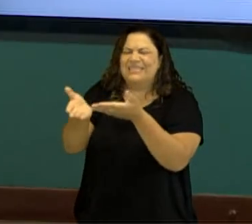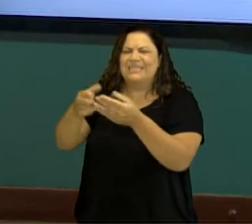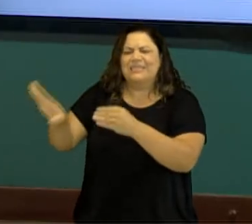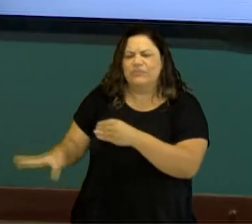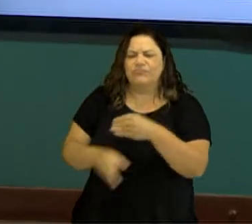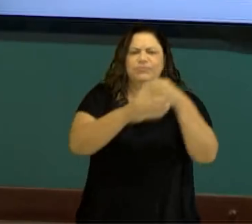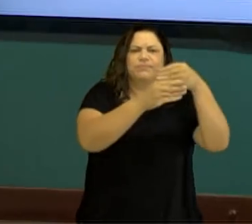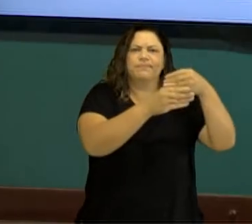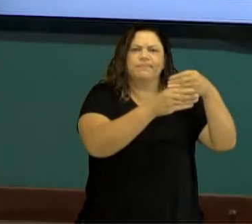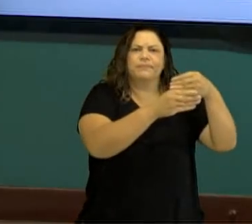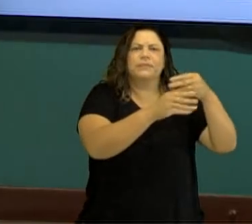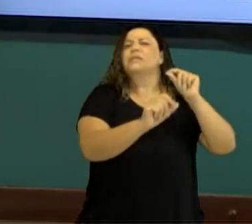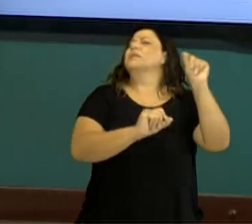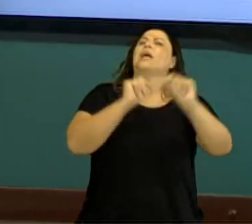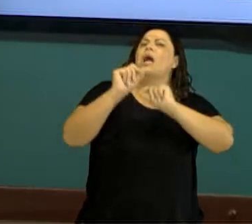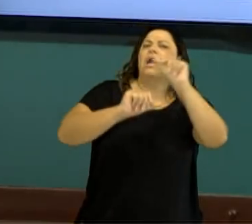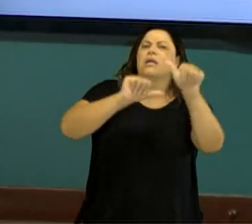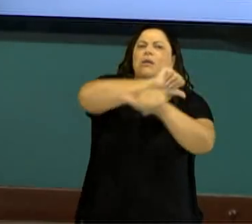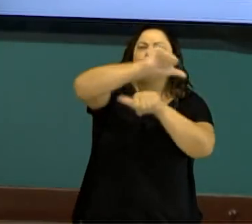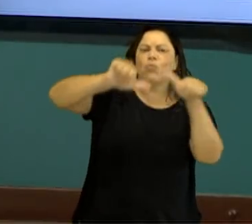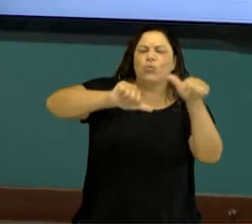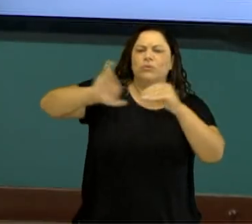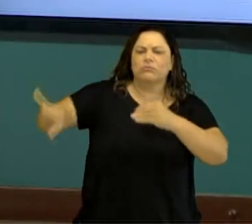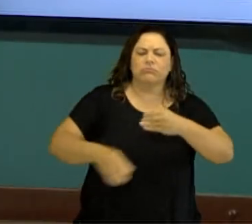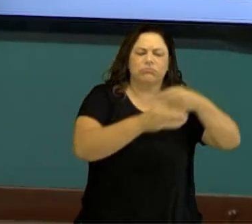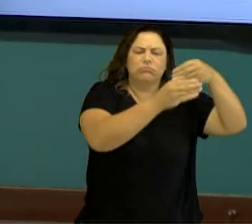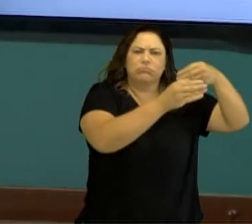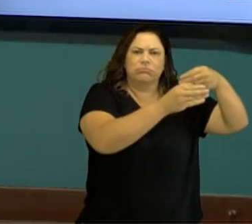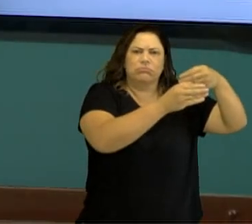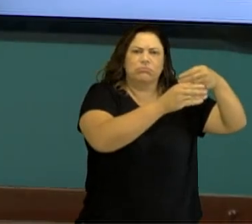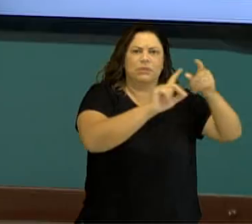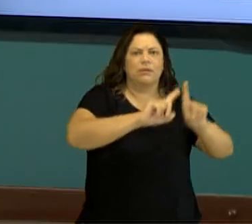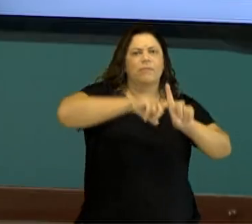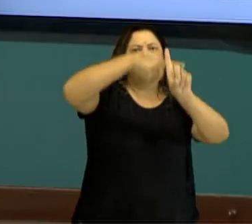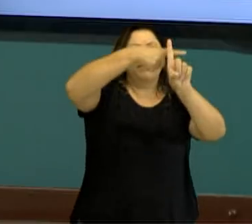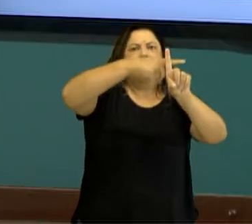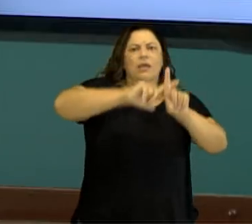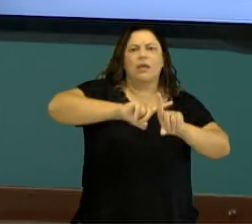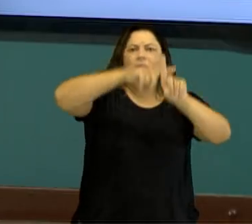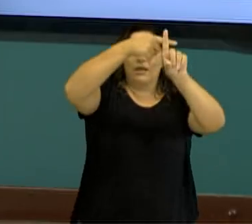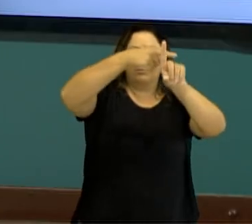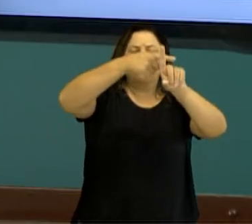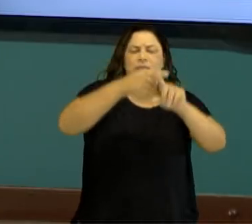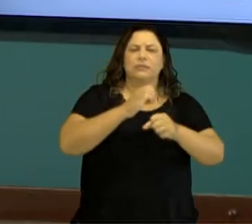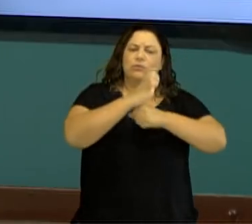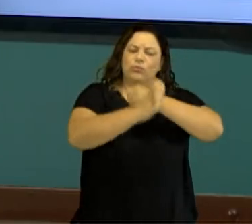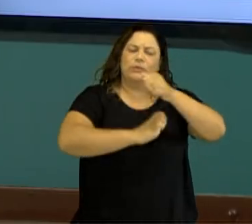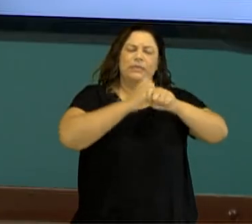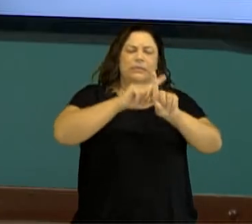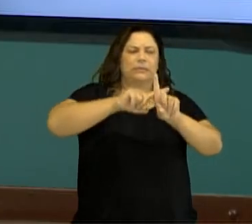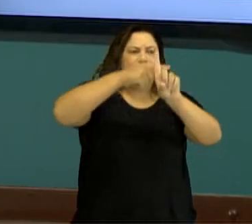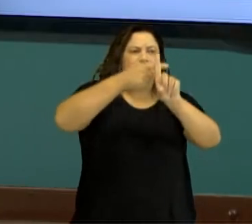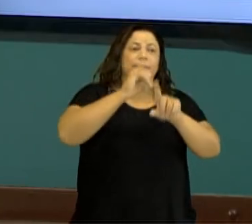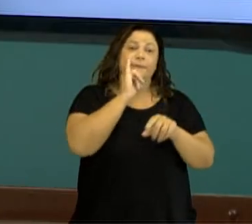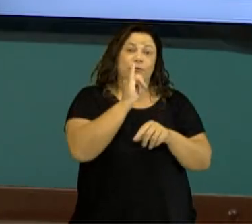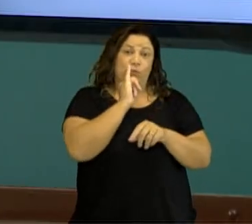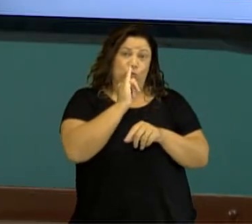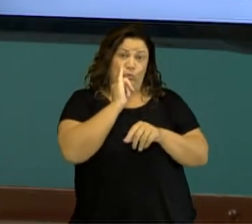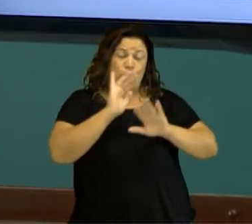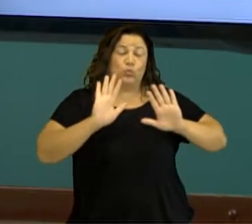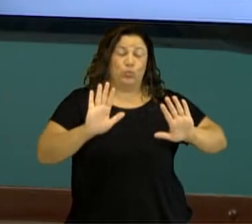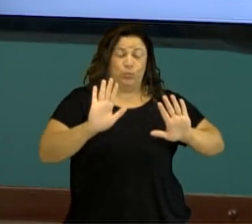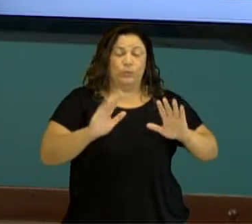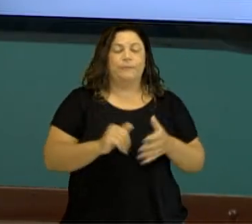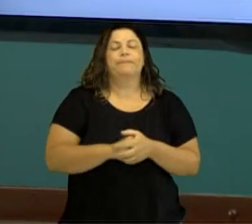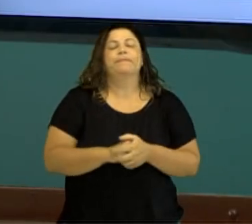um elétron. Opa, aí muda de figura. Se ele ganhar um elétron, vamos supor, ele tinha aqui aquele elétronzinho que a gente tinha visto.